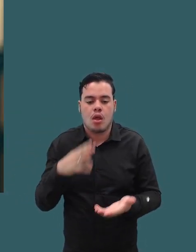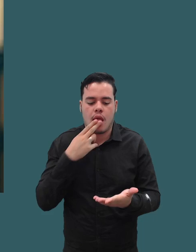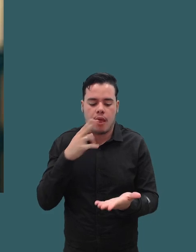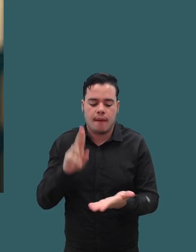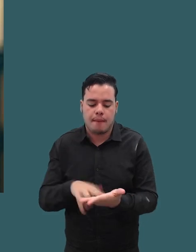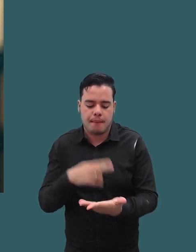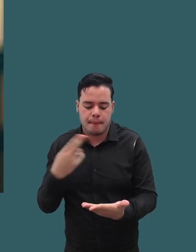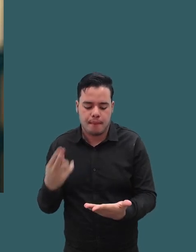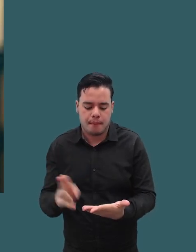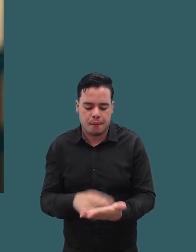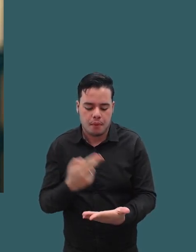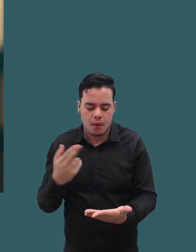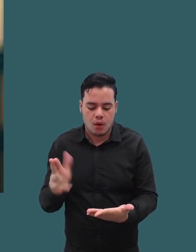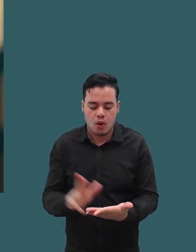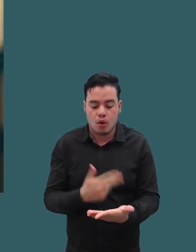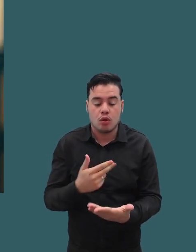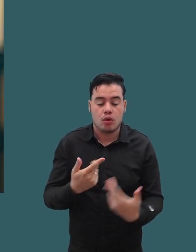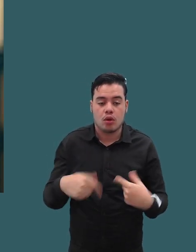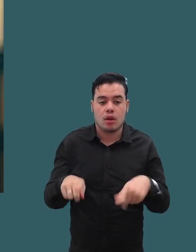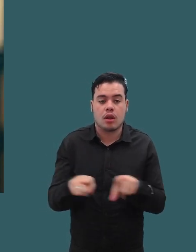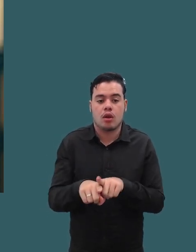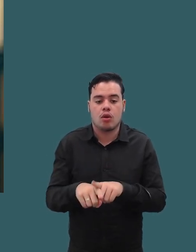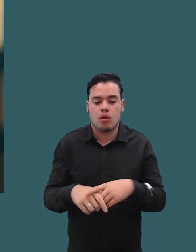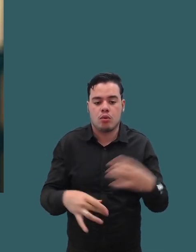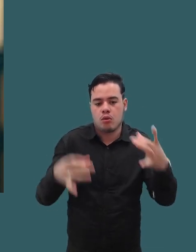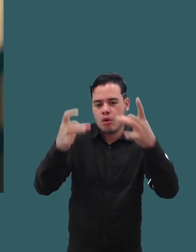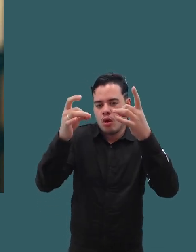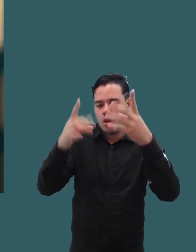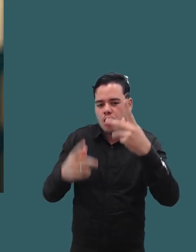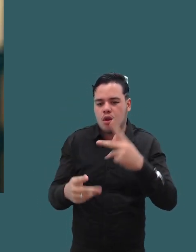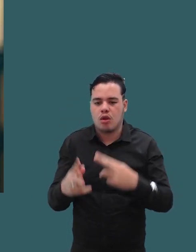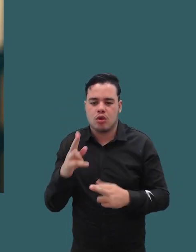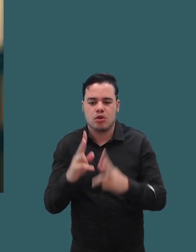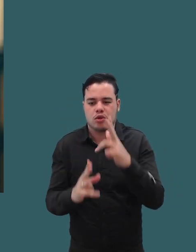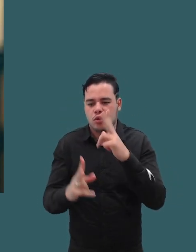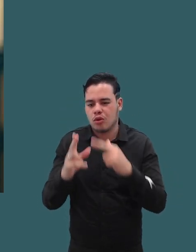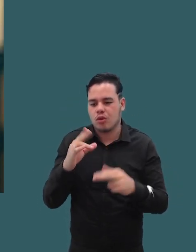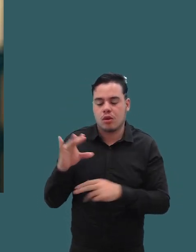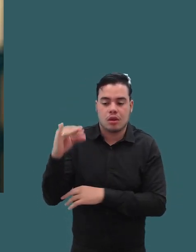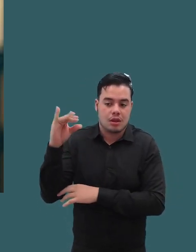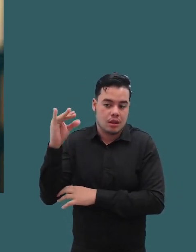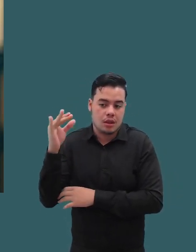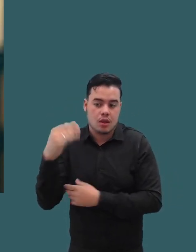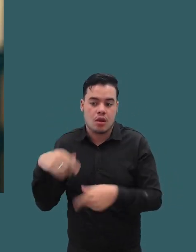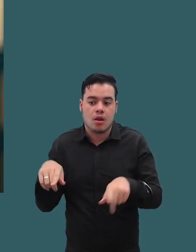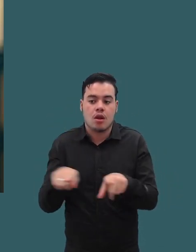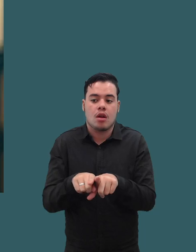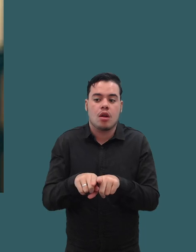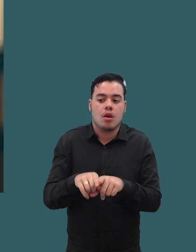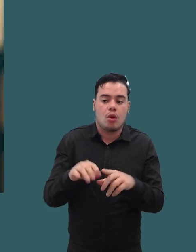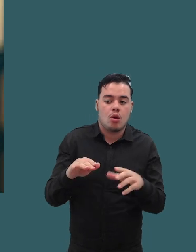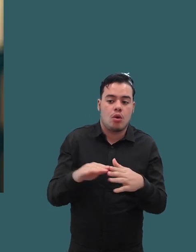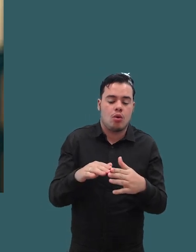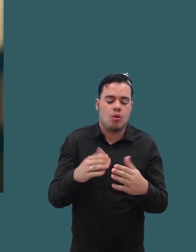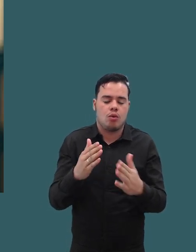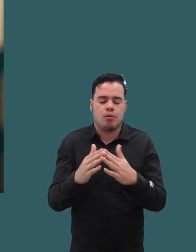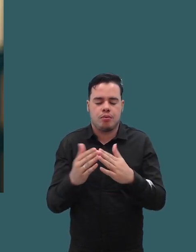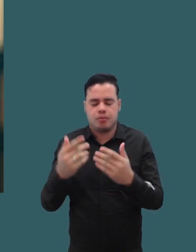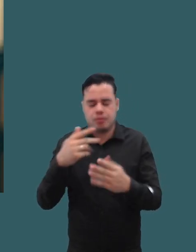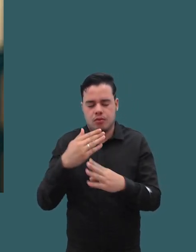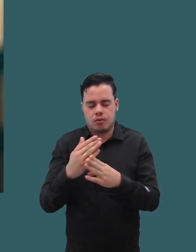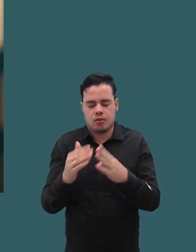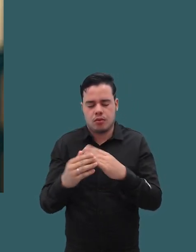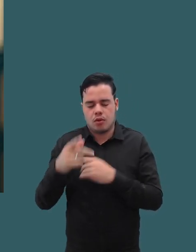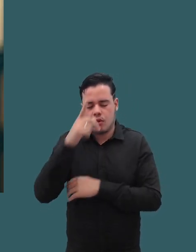que tem como editora de ciência a Luísa Cares, o trabalho importante do Hospital Albert Einstein na área de jornalismo e